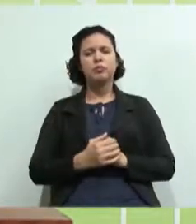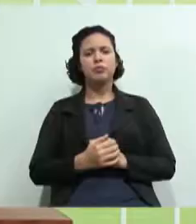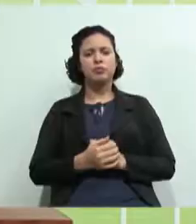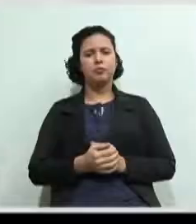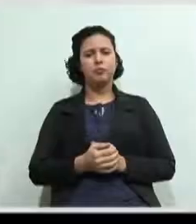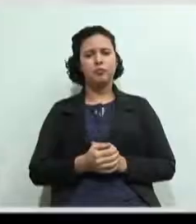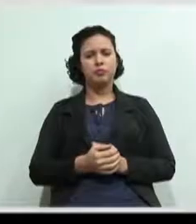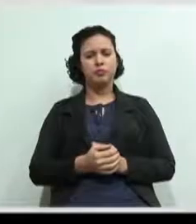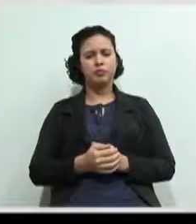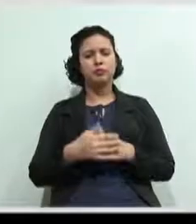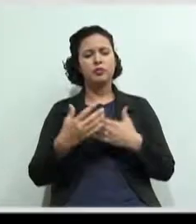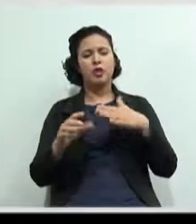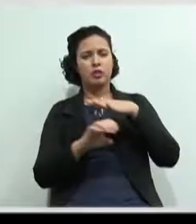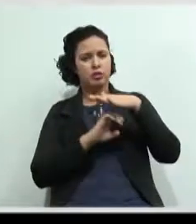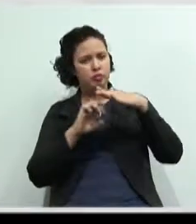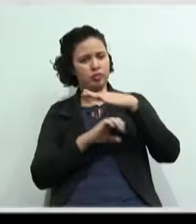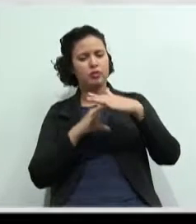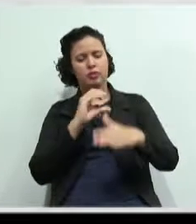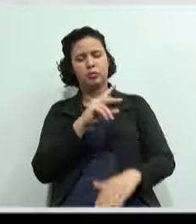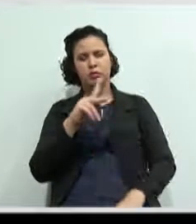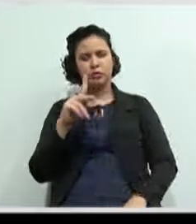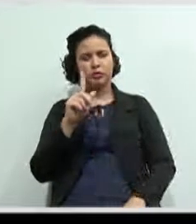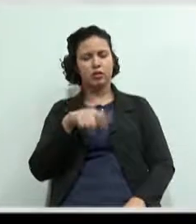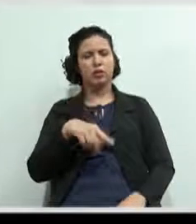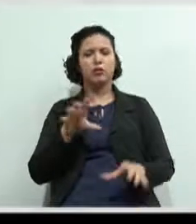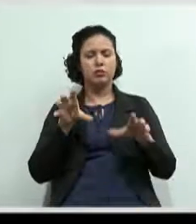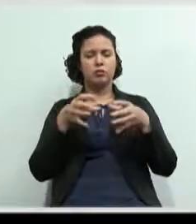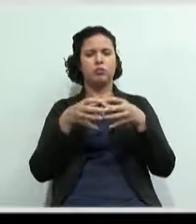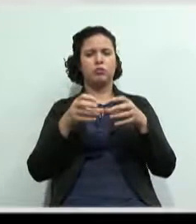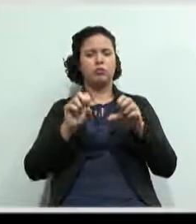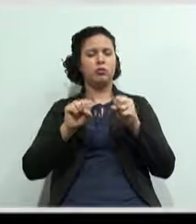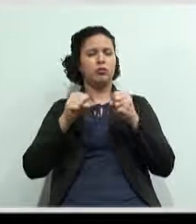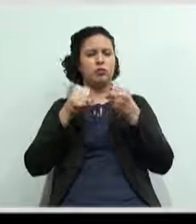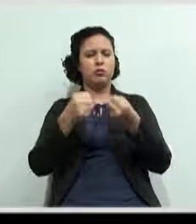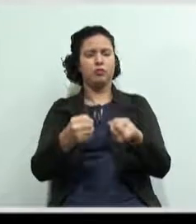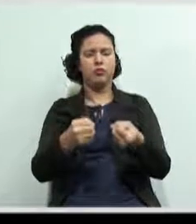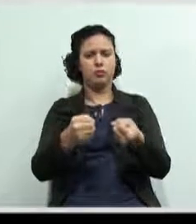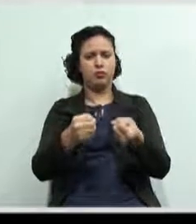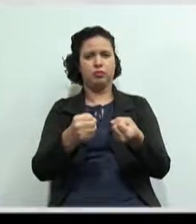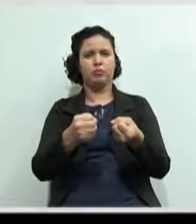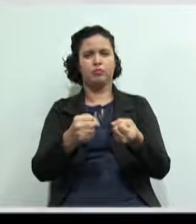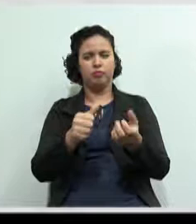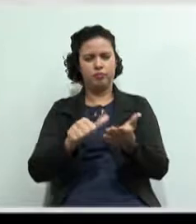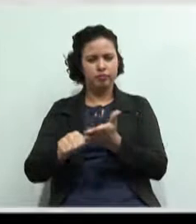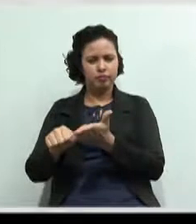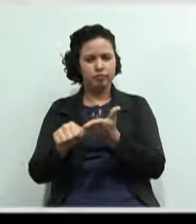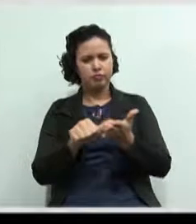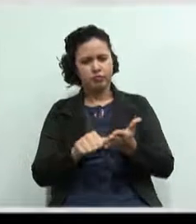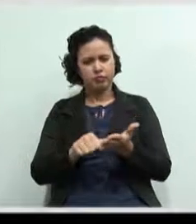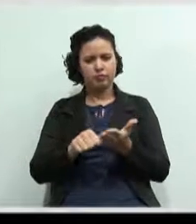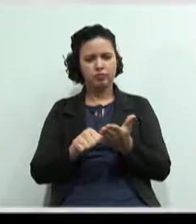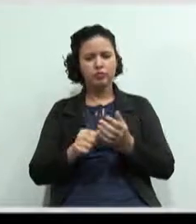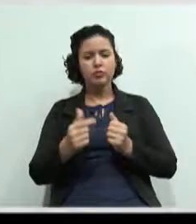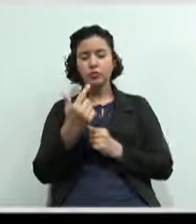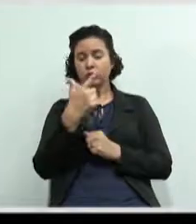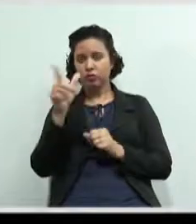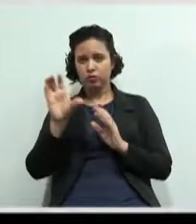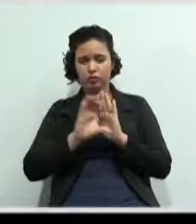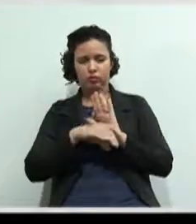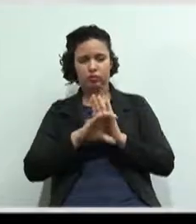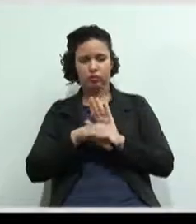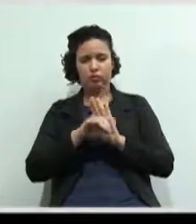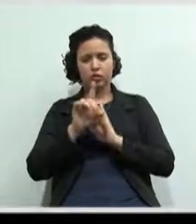a organização é um sistema planejado de esforço cooperativo, tá? Cooperativo. E olha só esse outro conceito aqui, ó. É